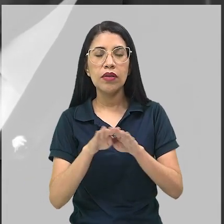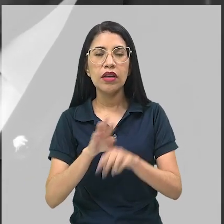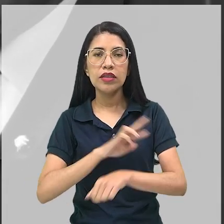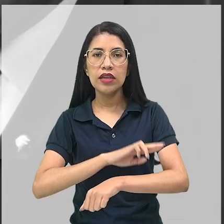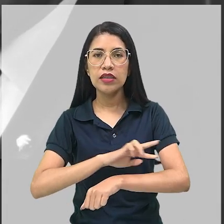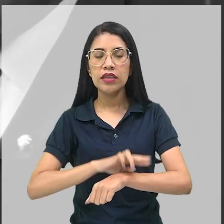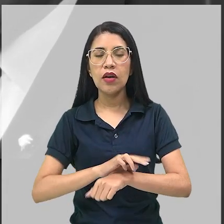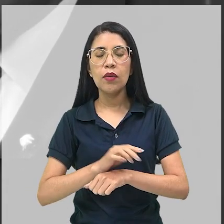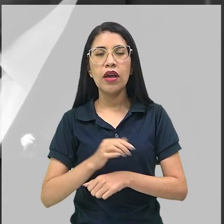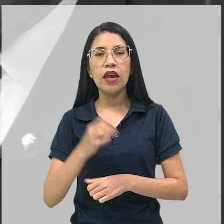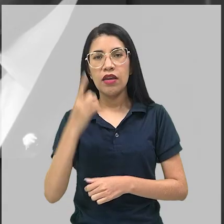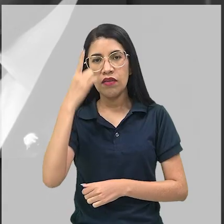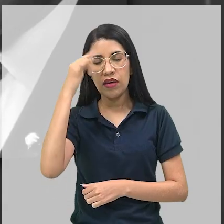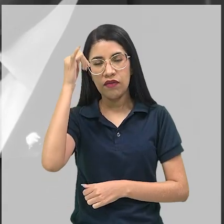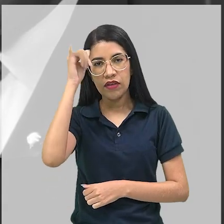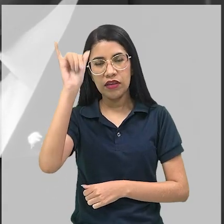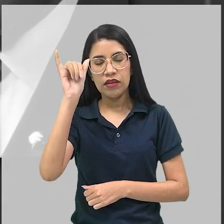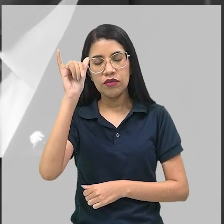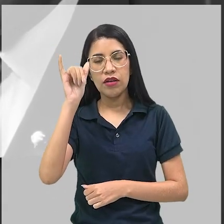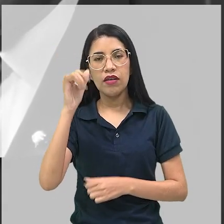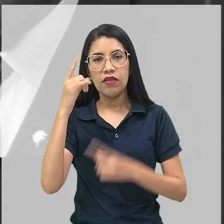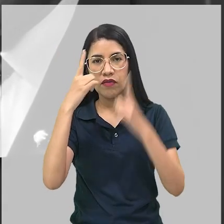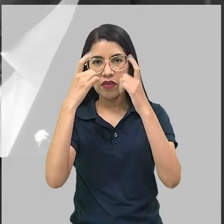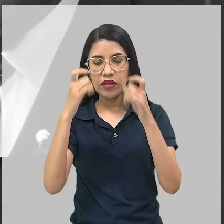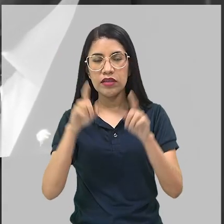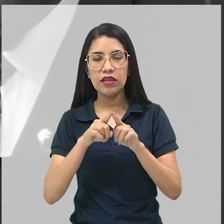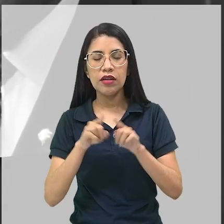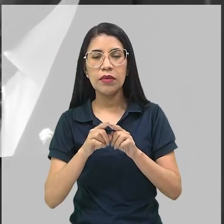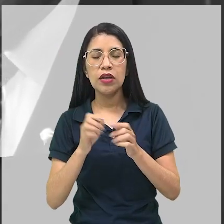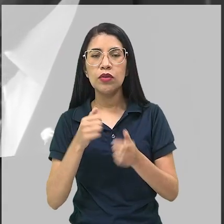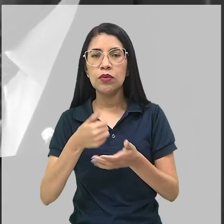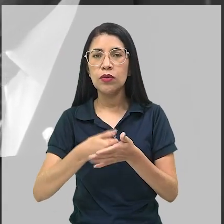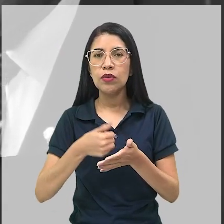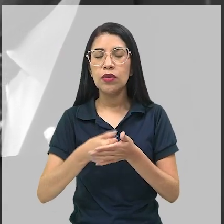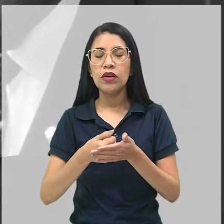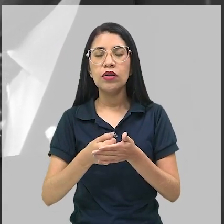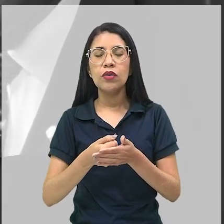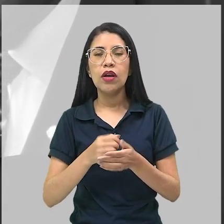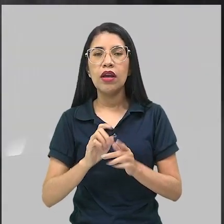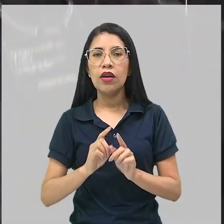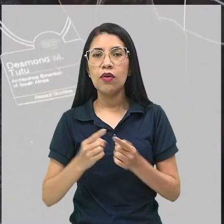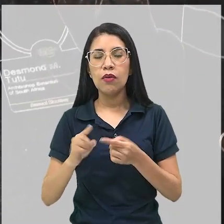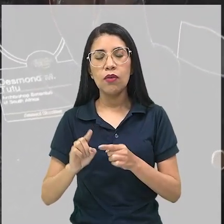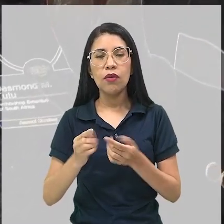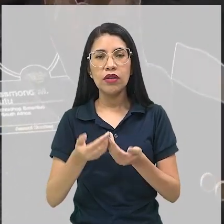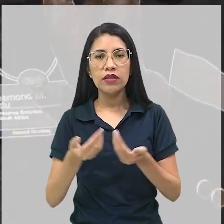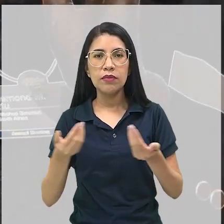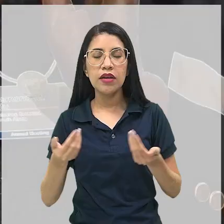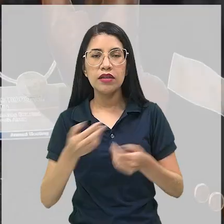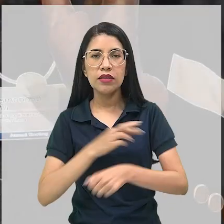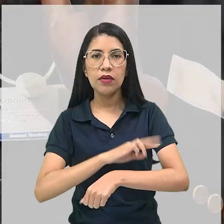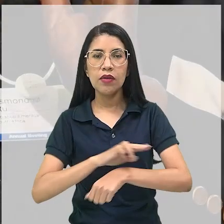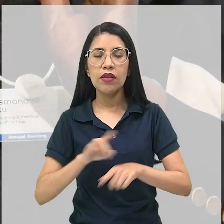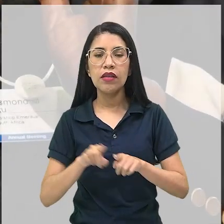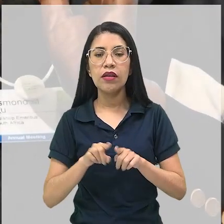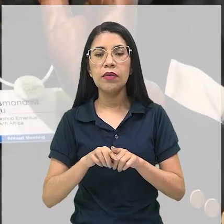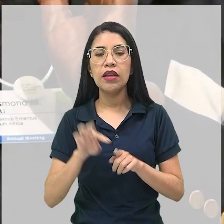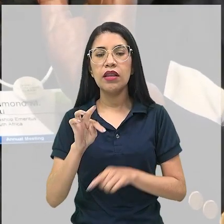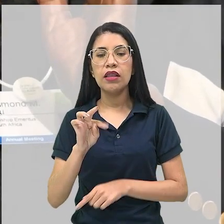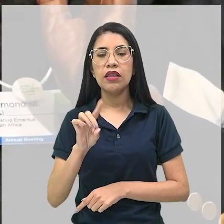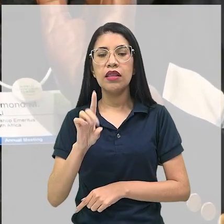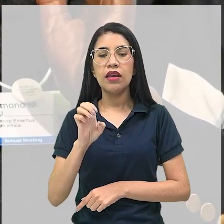não-violência, lutando contra a segregação e o racismo institucional. Desmond Tutu,